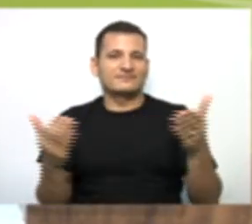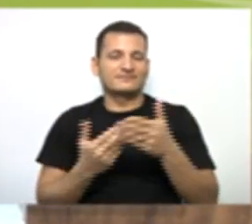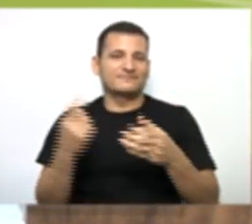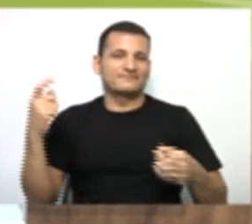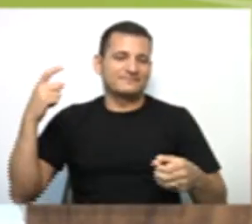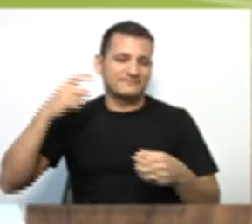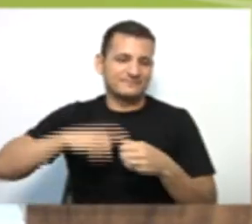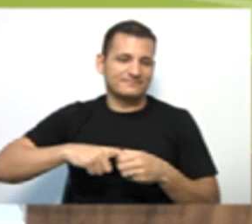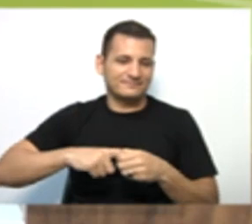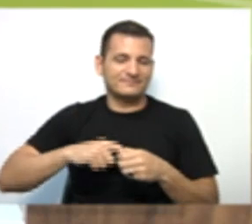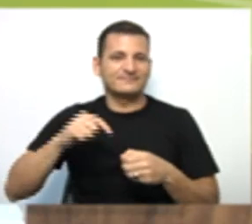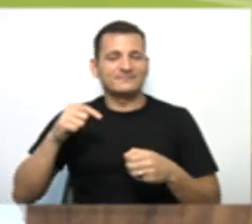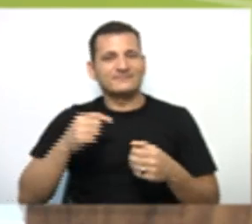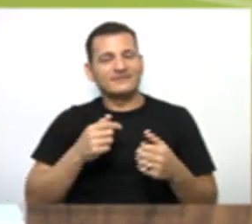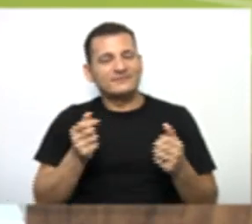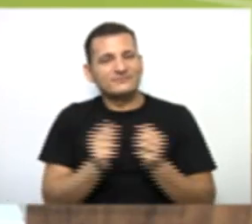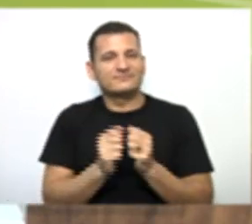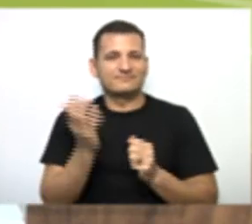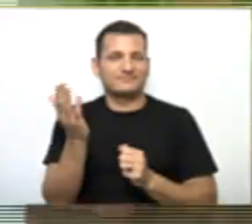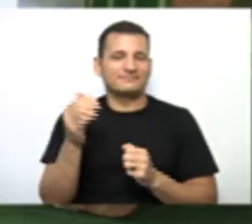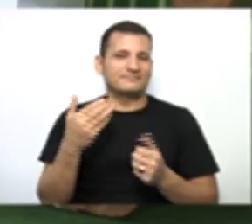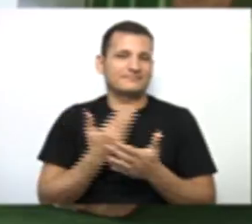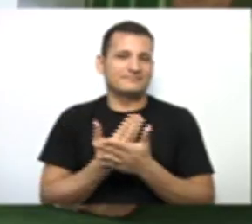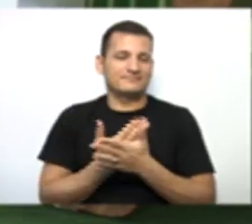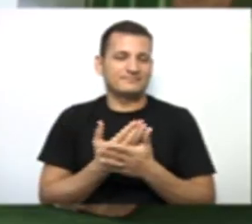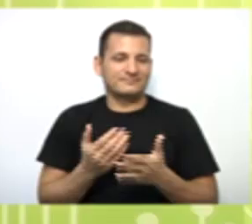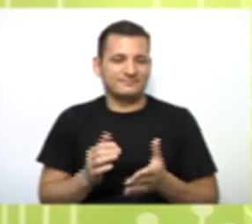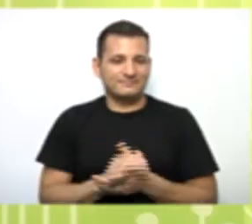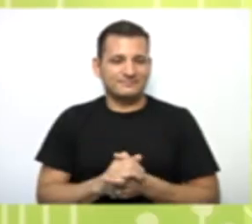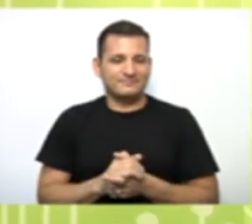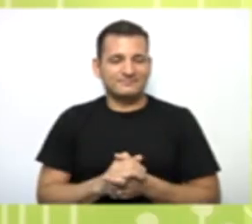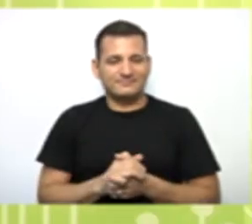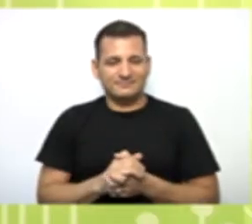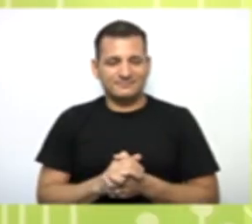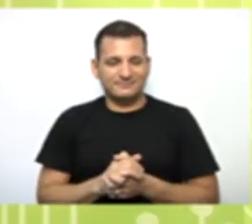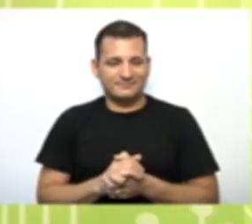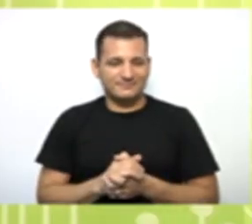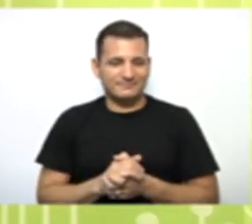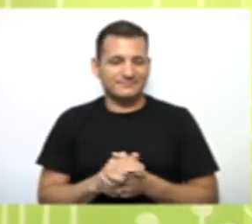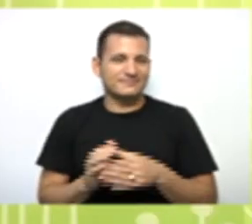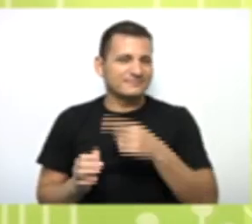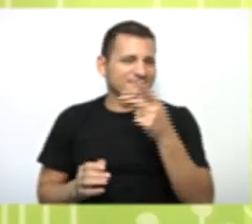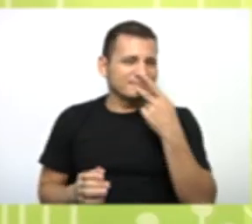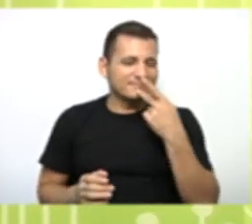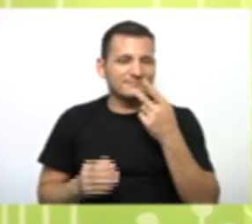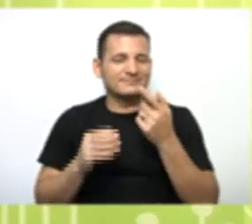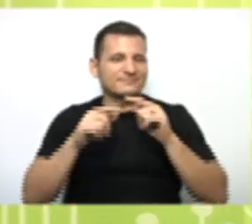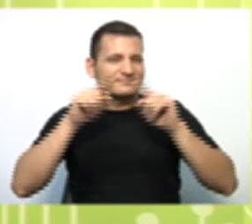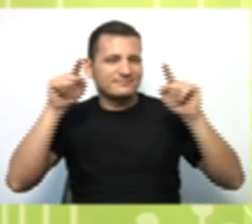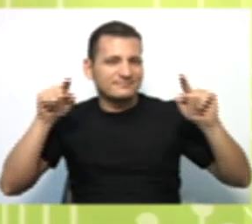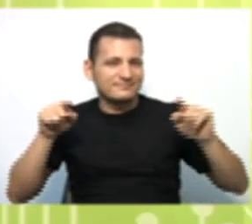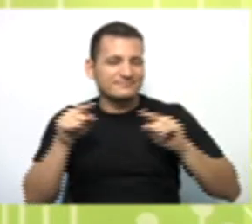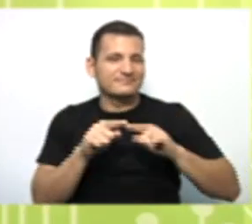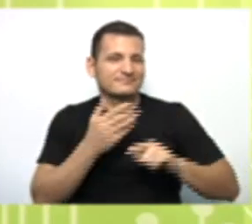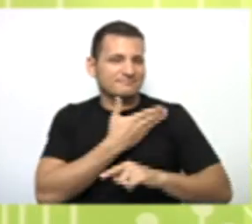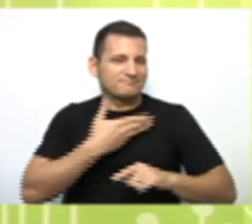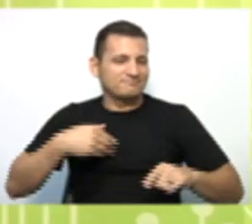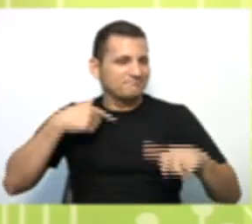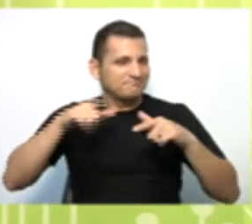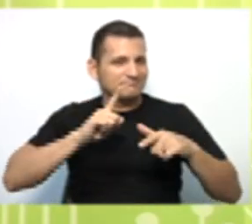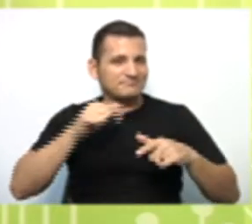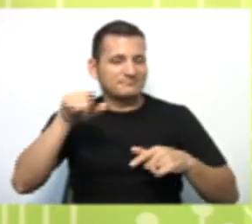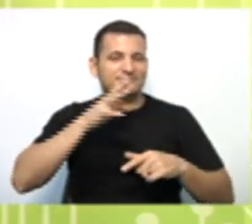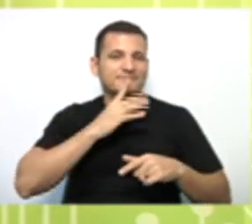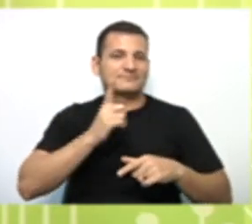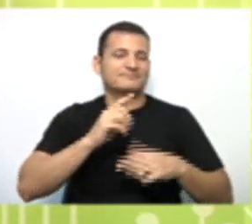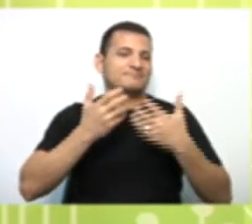para acompanhá-lo nessa aula. Quem fala que professor é funcionário público não trabalha, você não conhece os professores do IFRO, né?